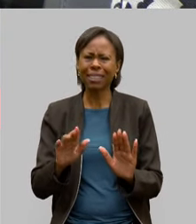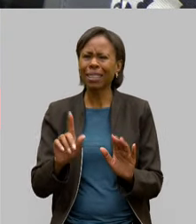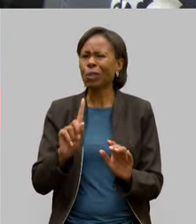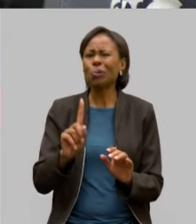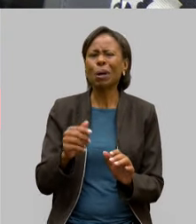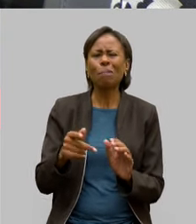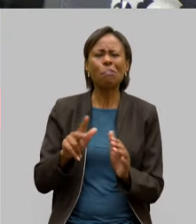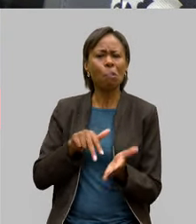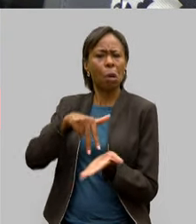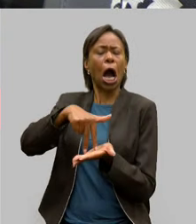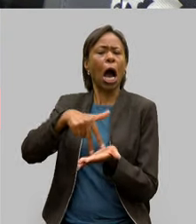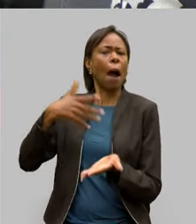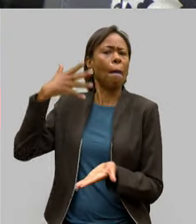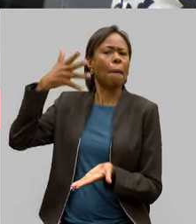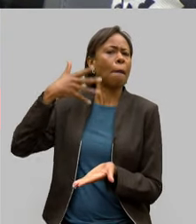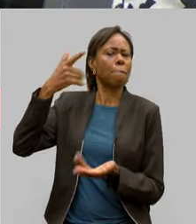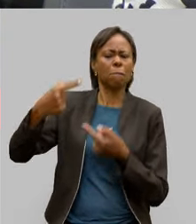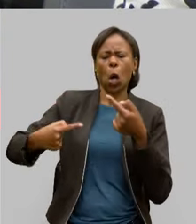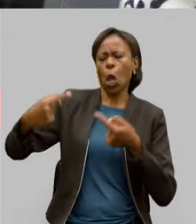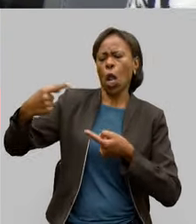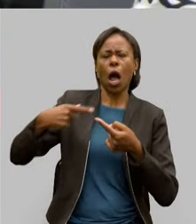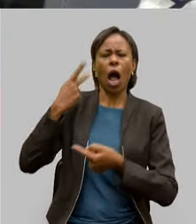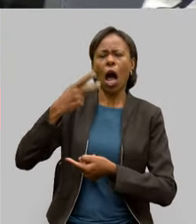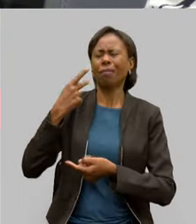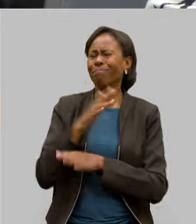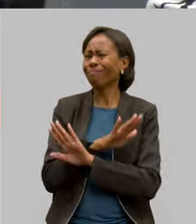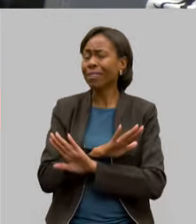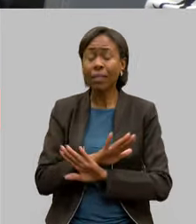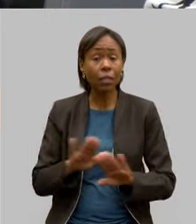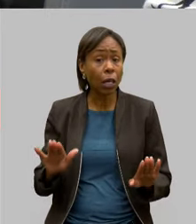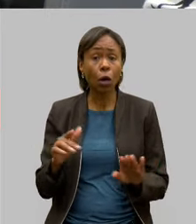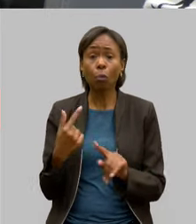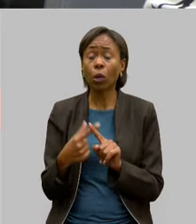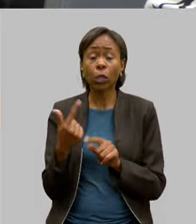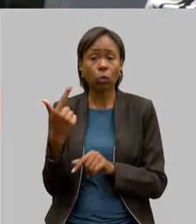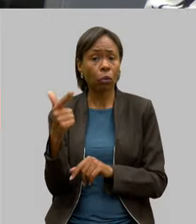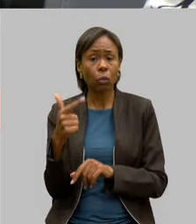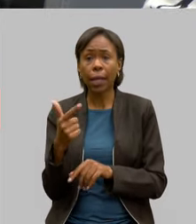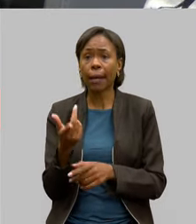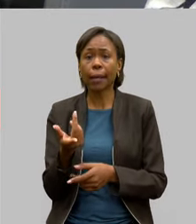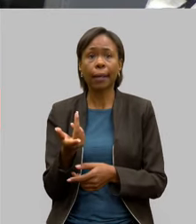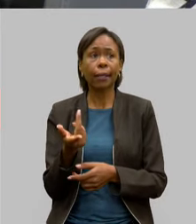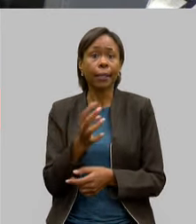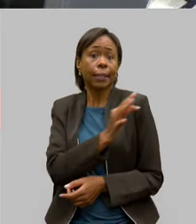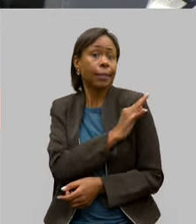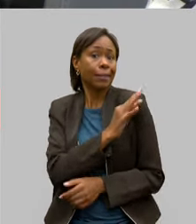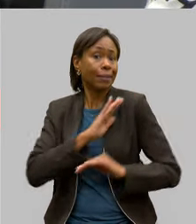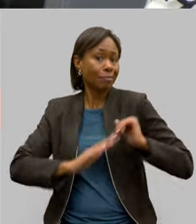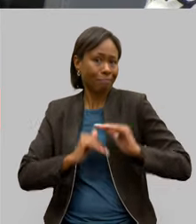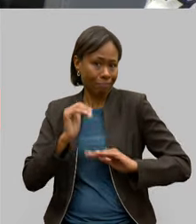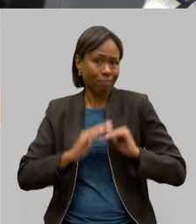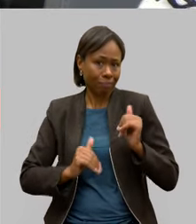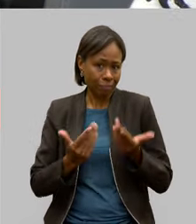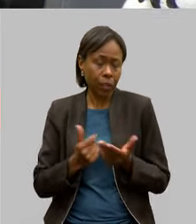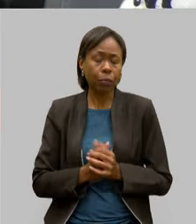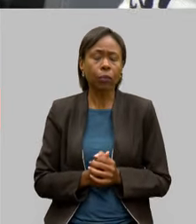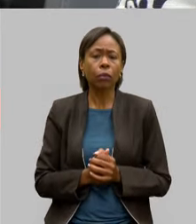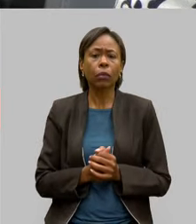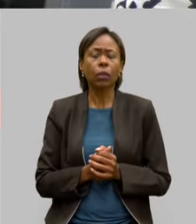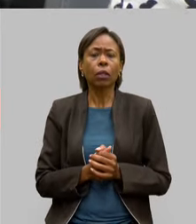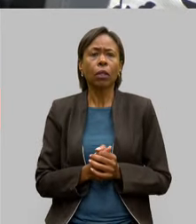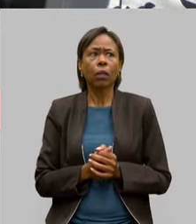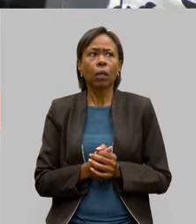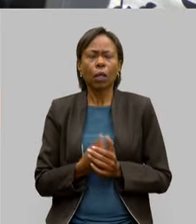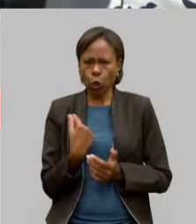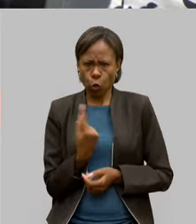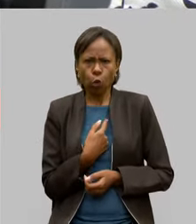político sem nenhuma eh composição técnica né E aí a gente avança e até falei com o Flávio nem